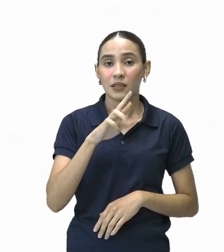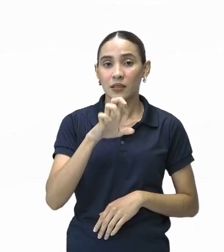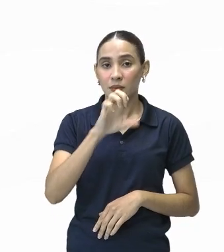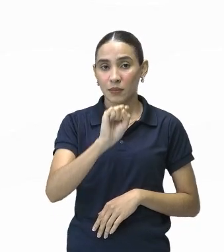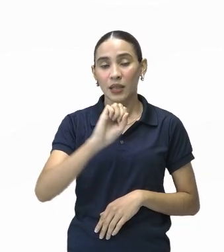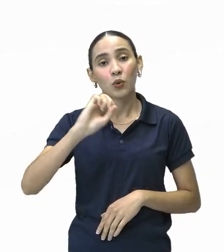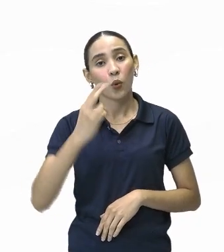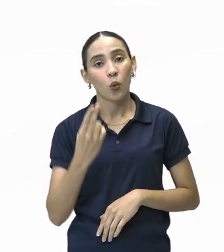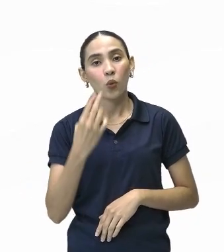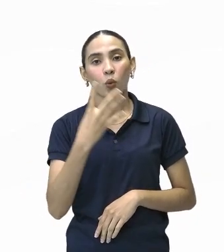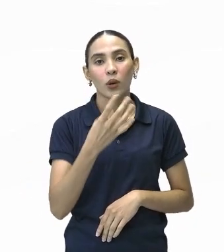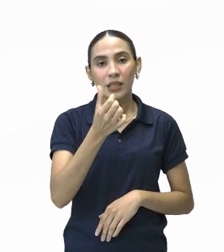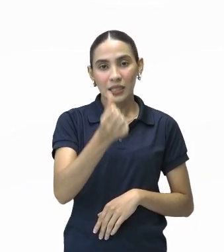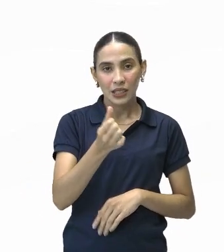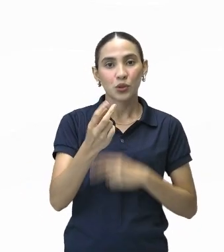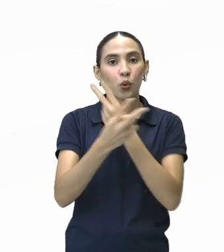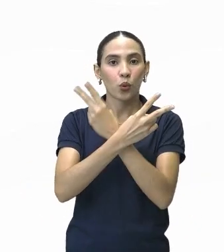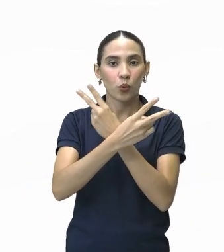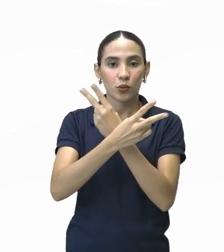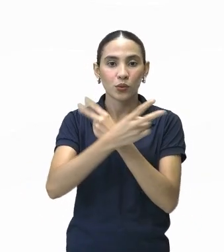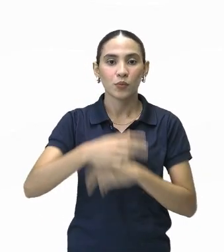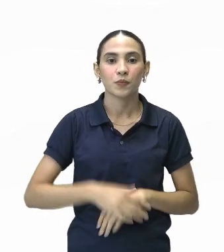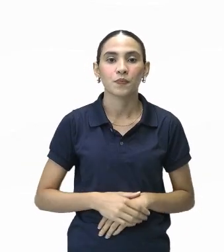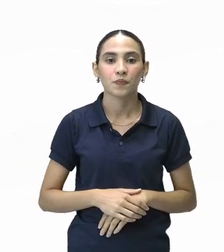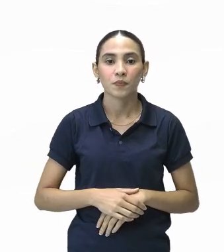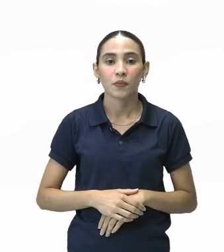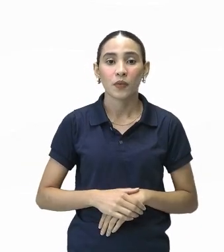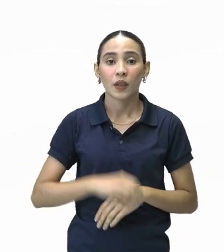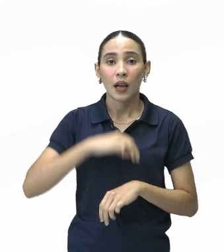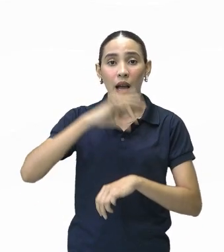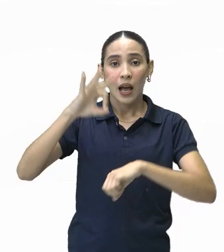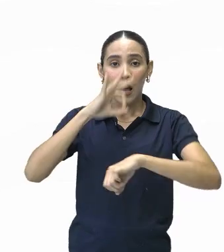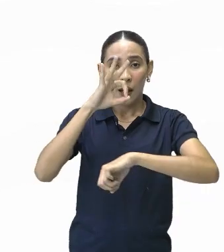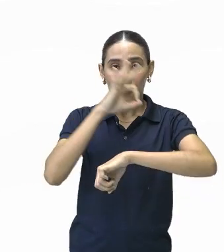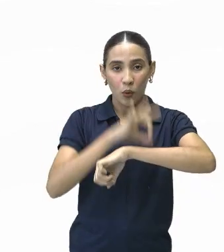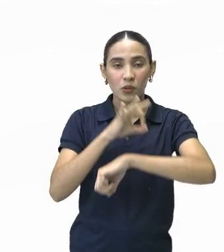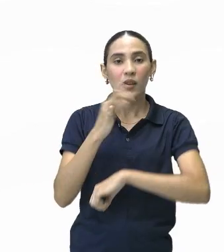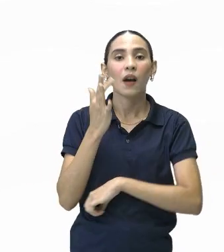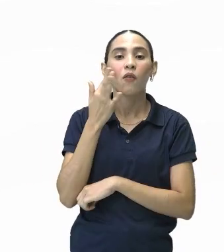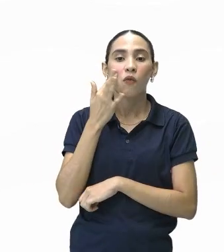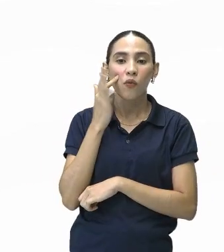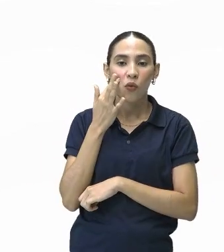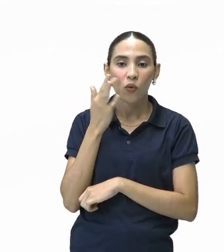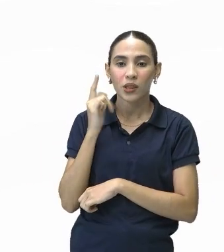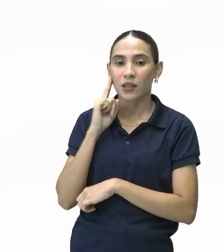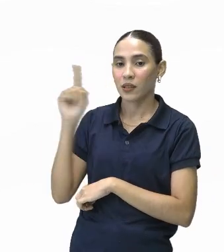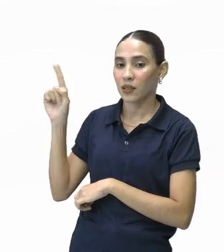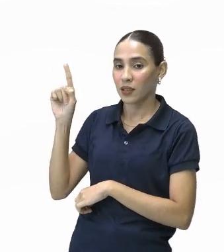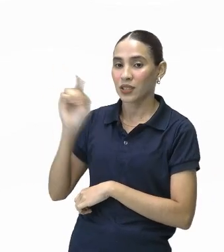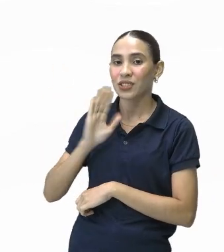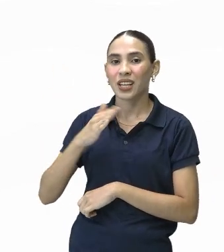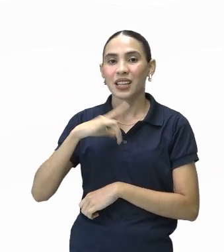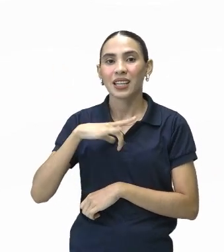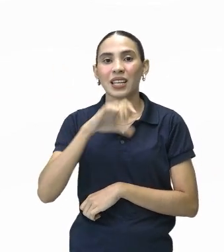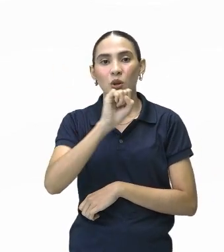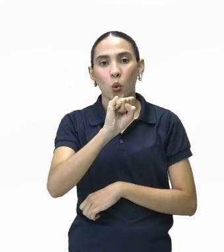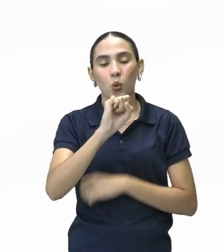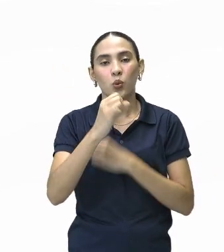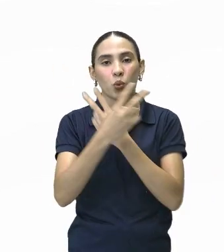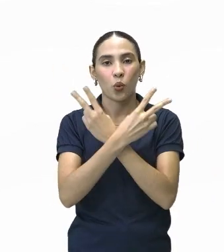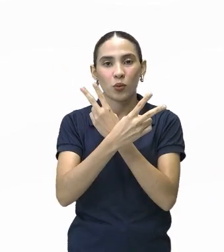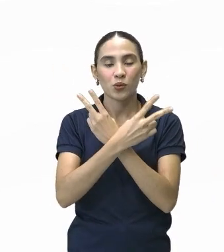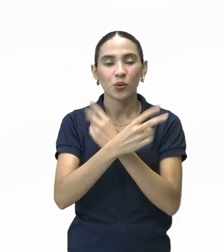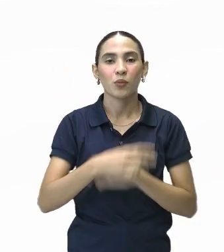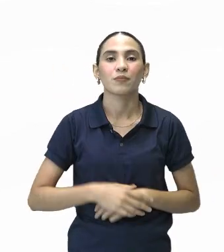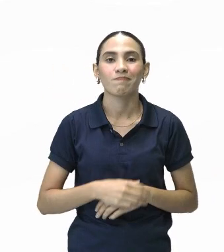ou 46 cromossomos. A mosca da fruta, que vocês estão vendo aí, já tem 8 cromossomos.